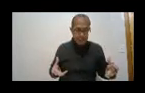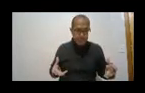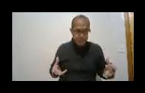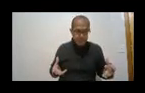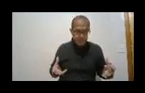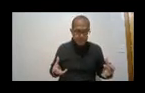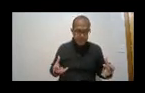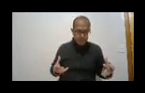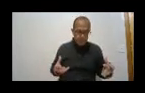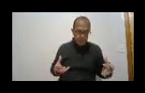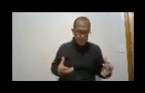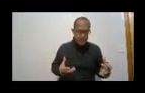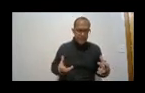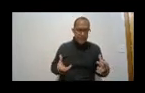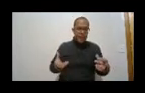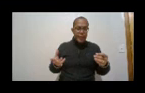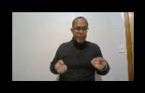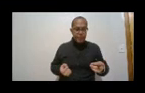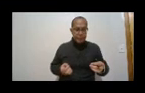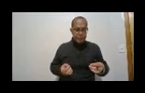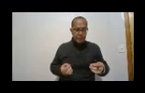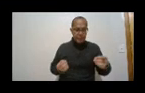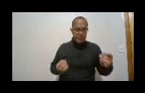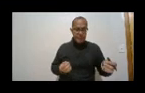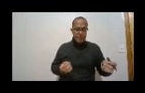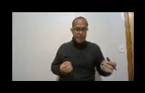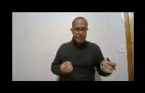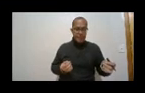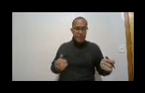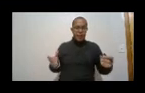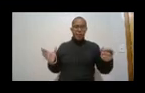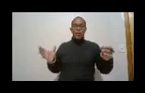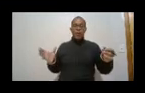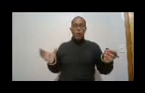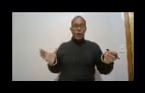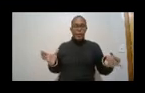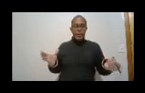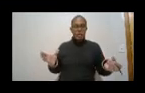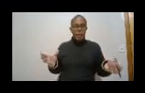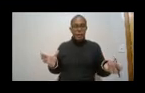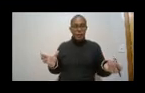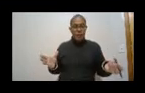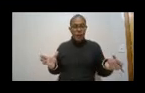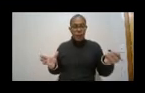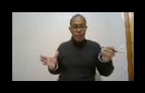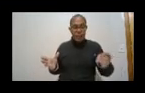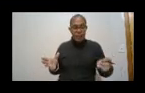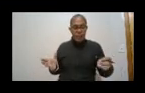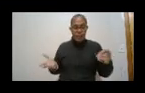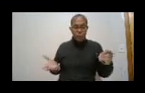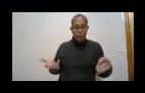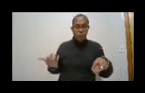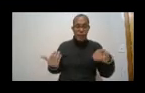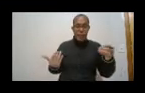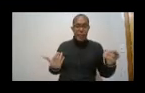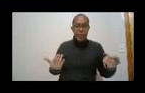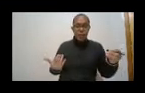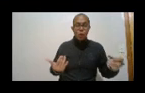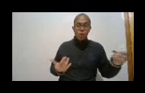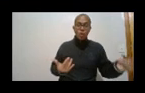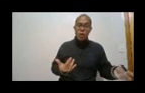podem acontecer a eliminação das drogas, tá? Rim, por exemplo, nós temos que entender que o rim gera o quê? A urina, que é um